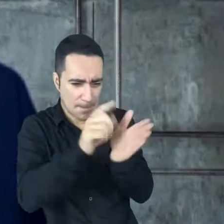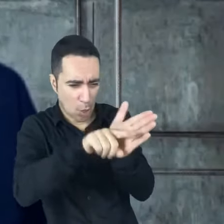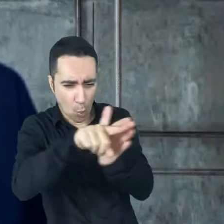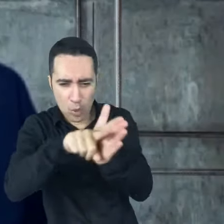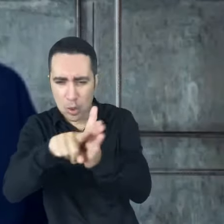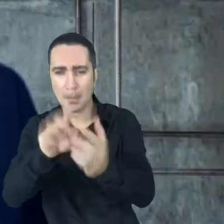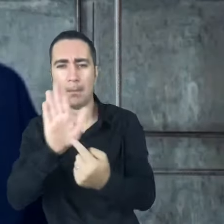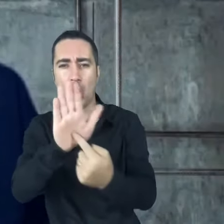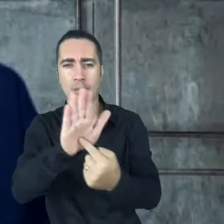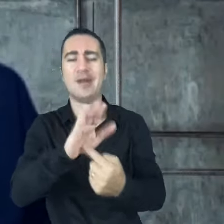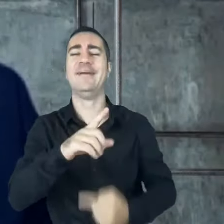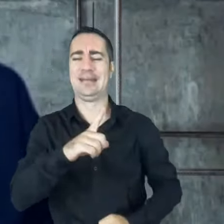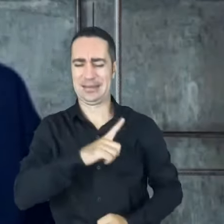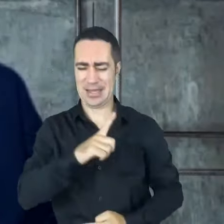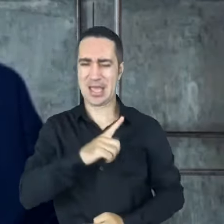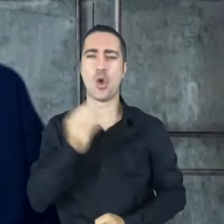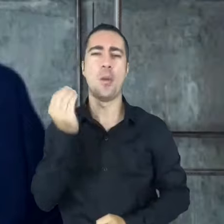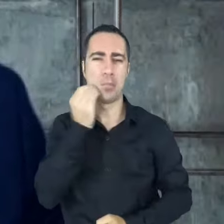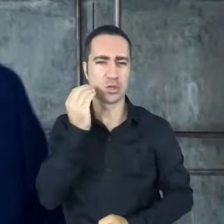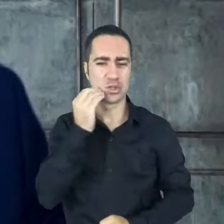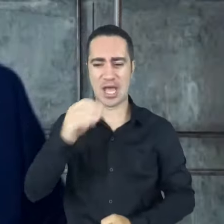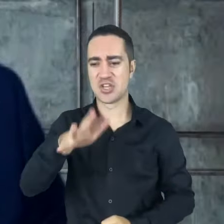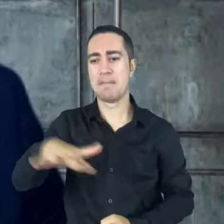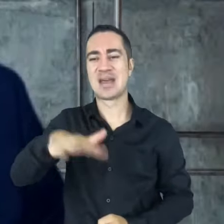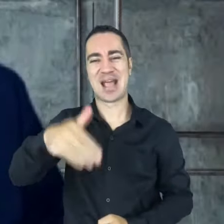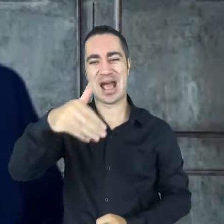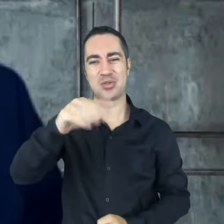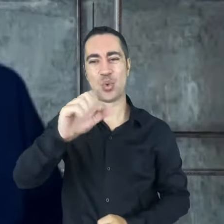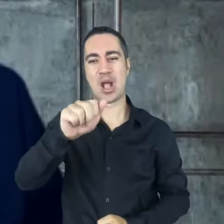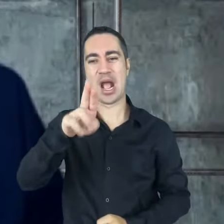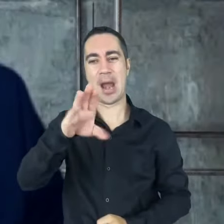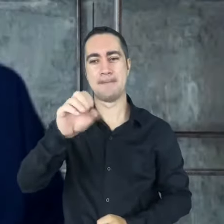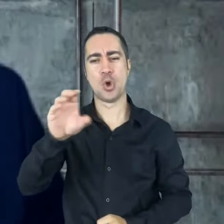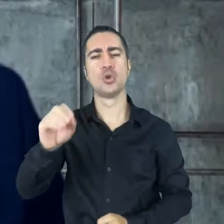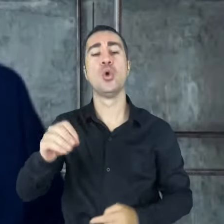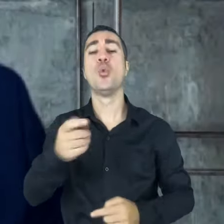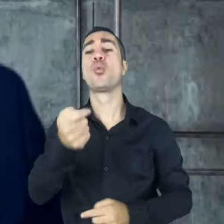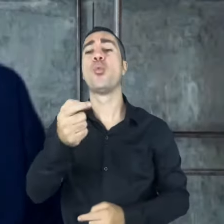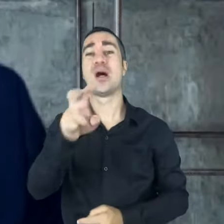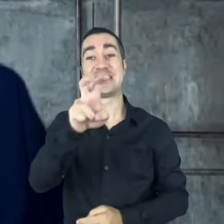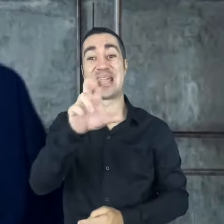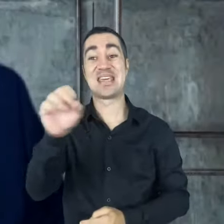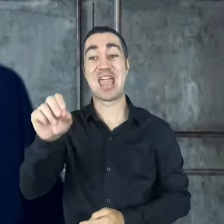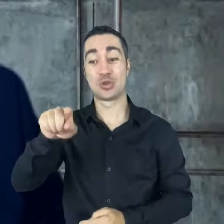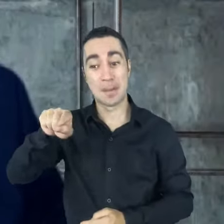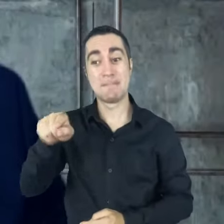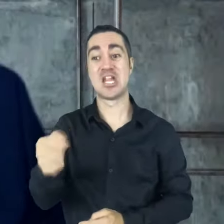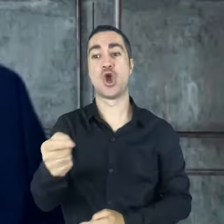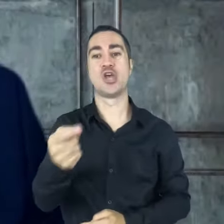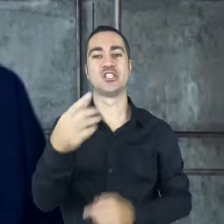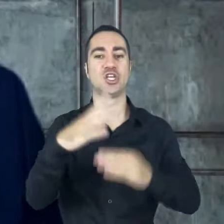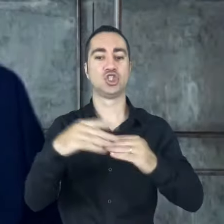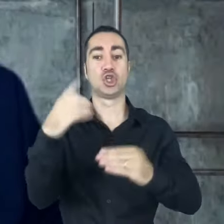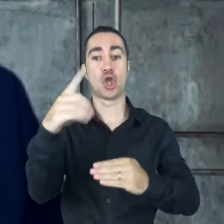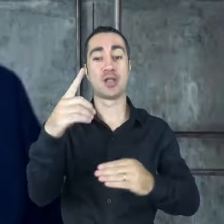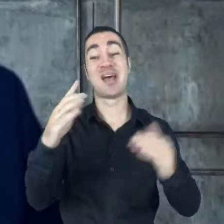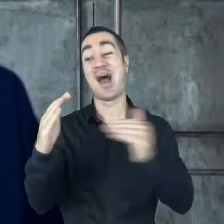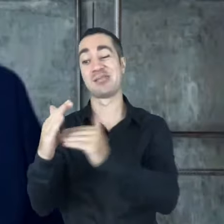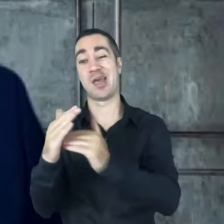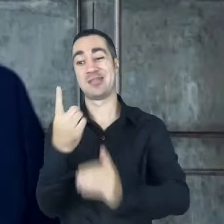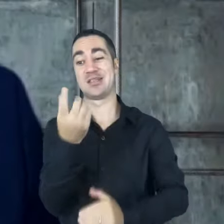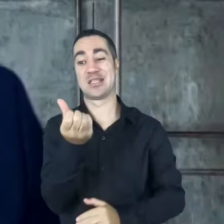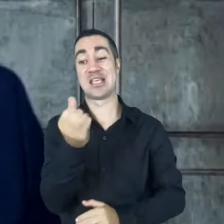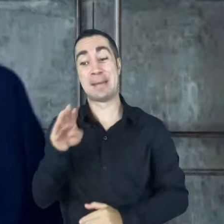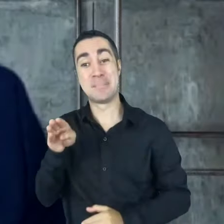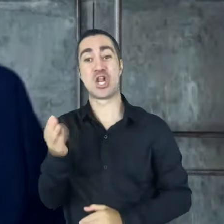de mercado de carbono de quase 500 milhões de dólares a 16 bi, enquanto, por exemplo, o estudo